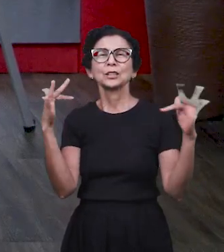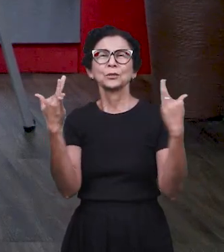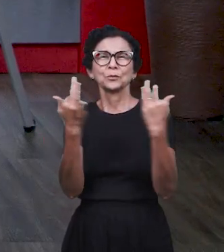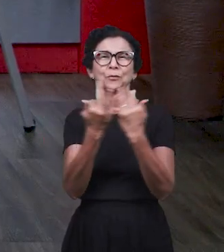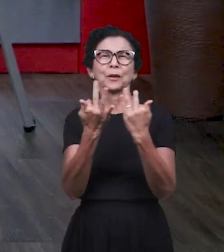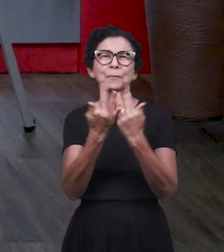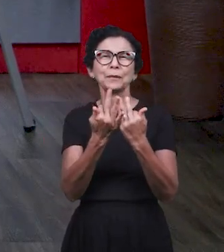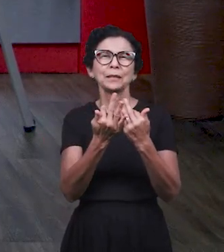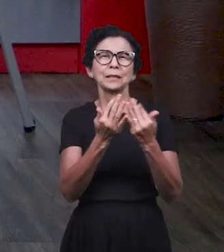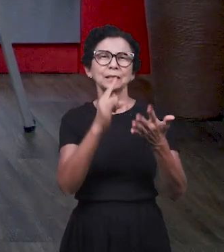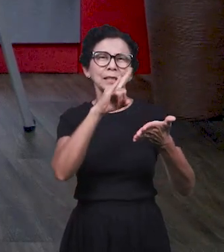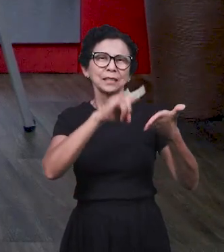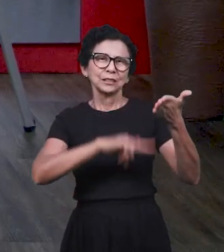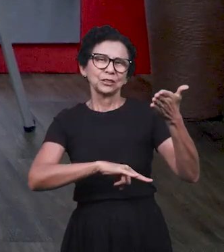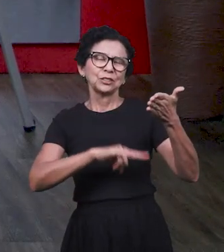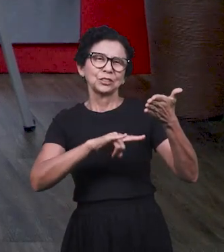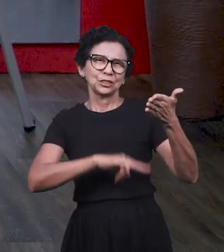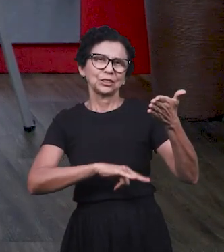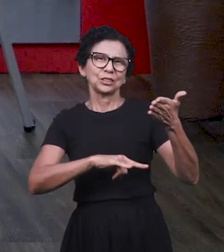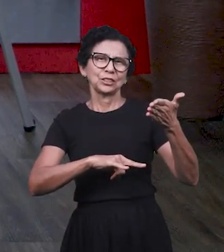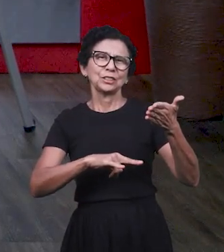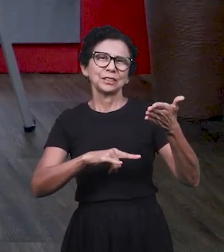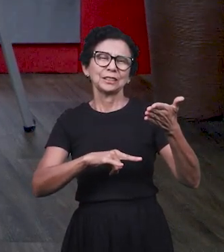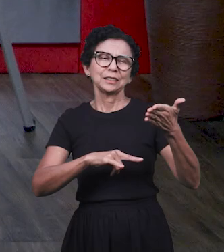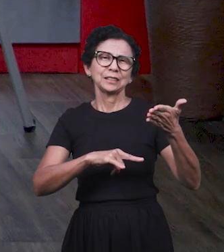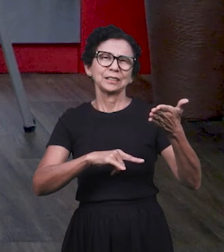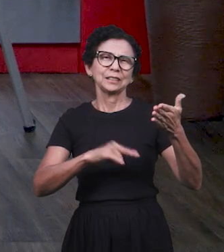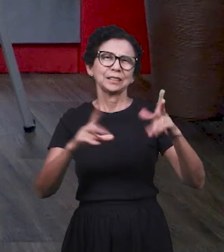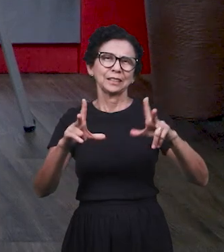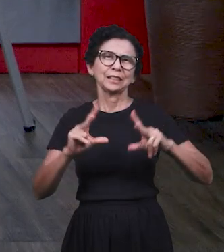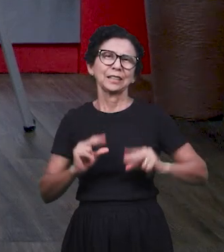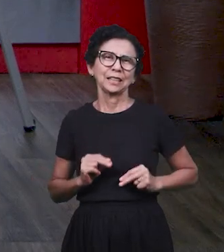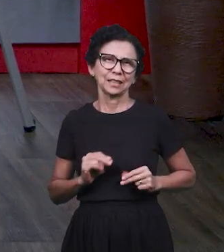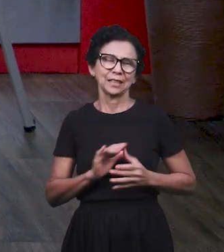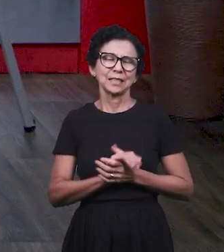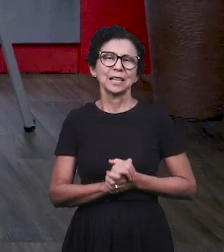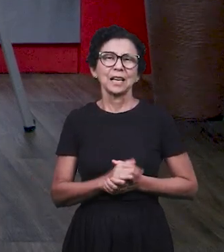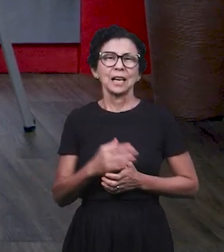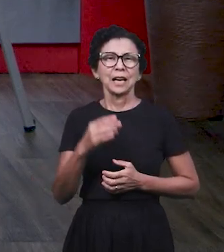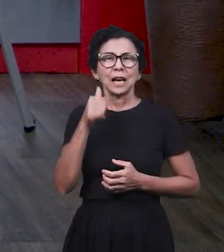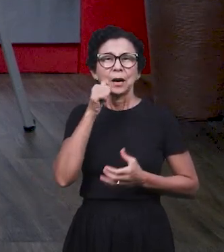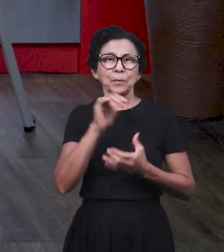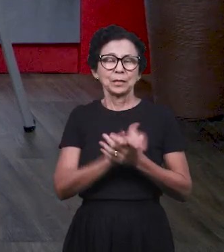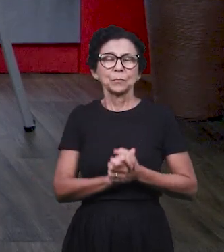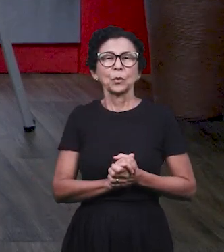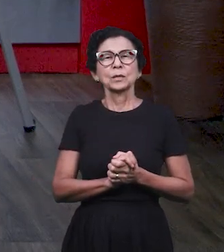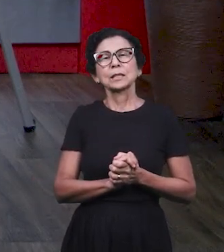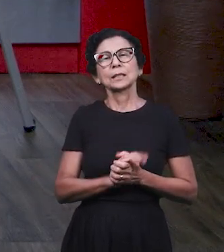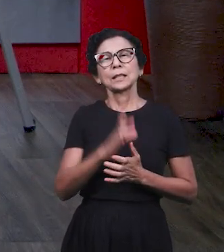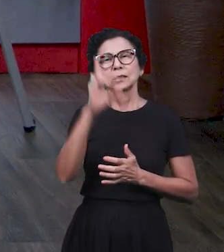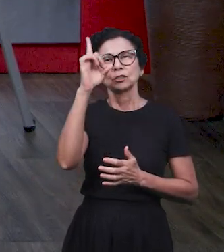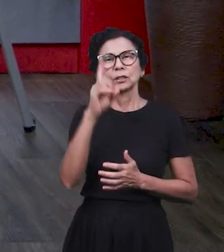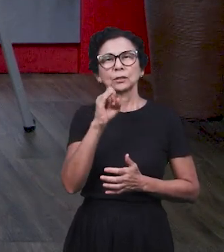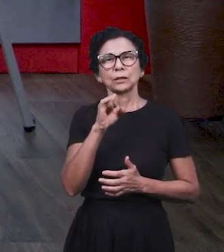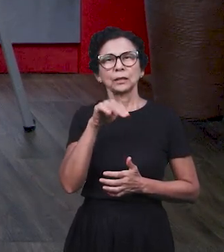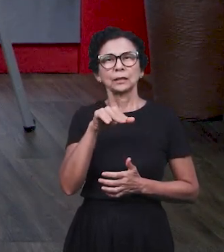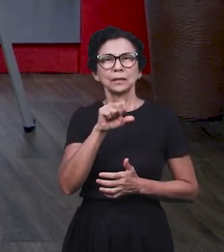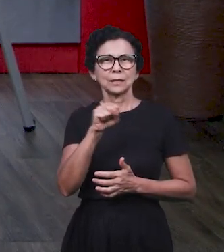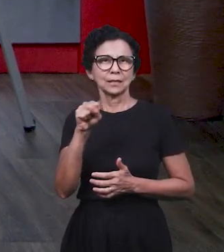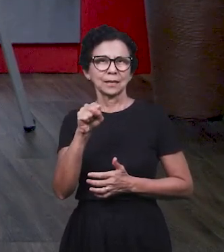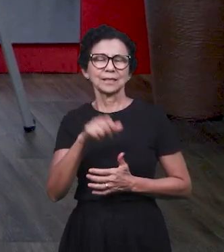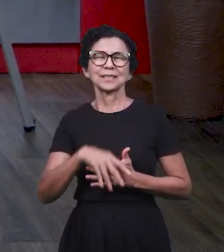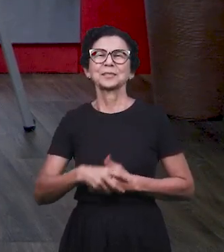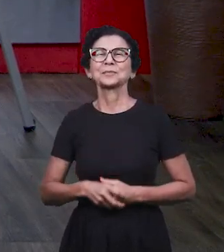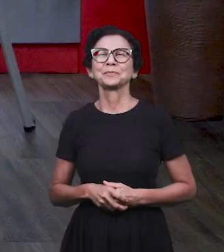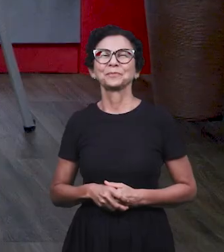Ah, correto. A esposa que cuida da parte do previdenciário. Tá certo. Doutor Maurício, foi um prazer ter o senhor